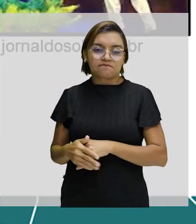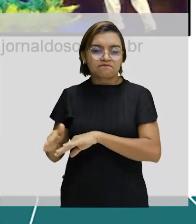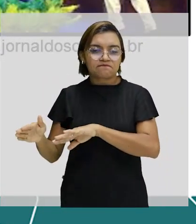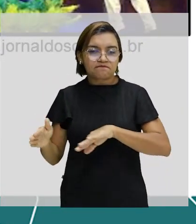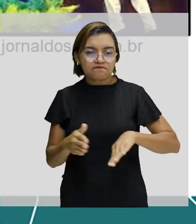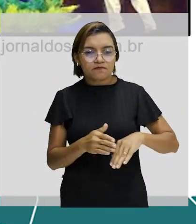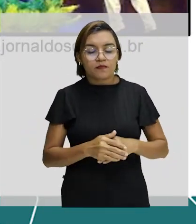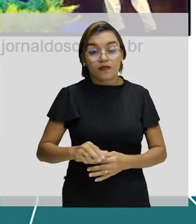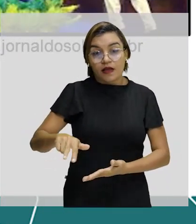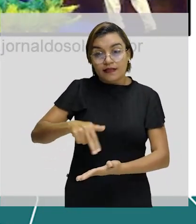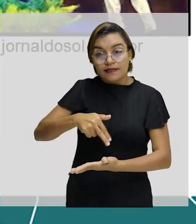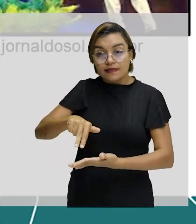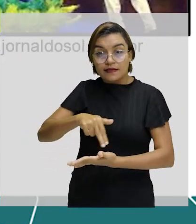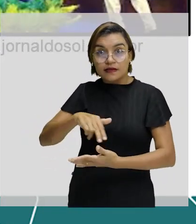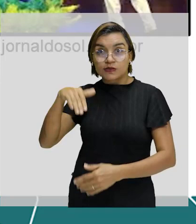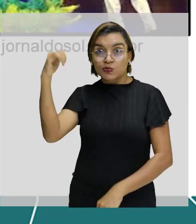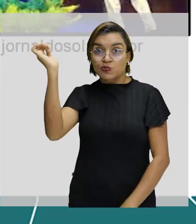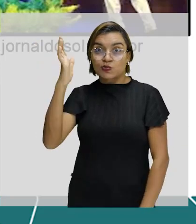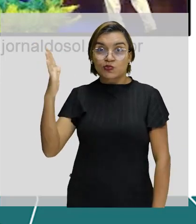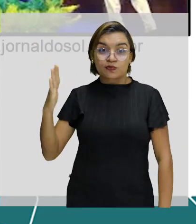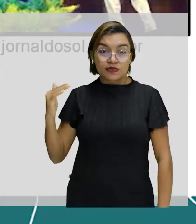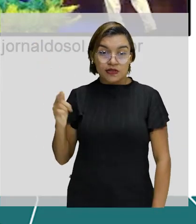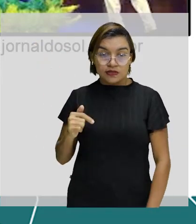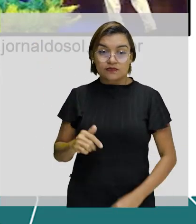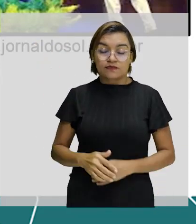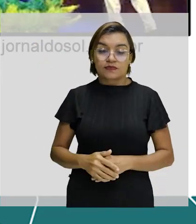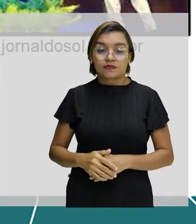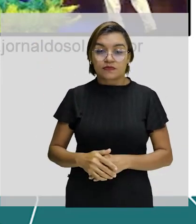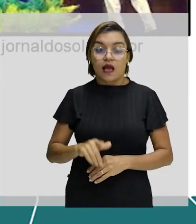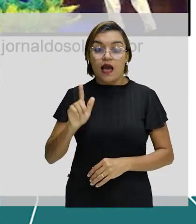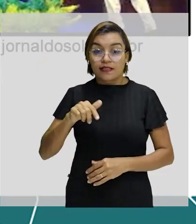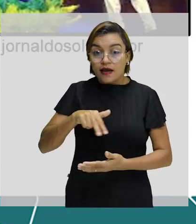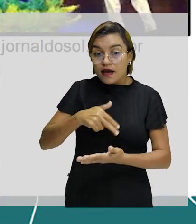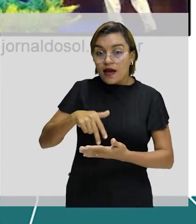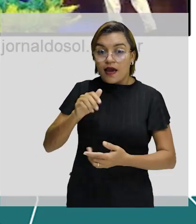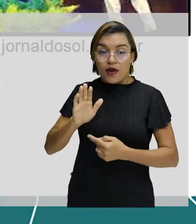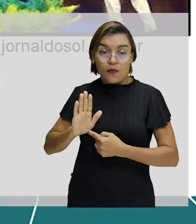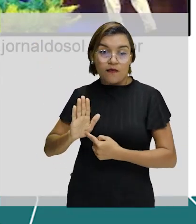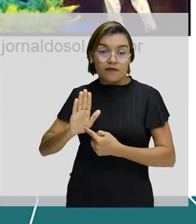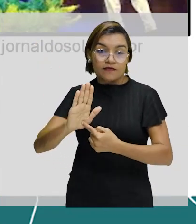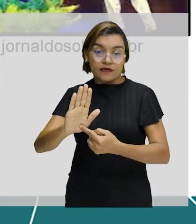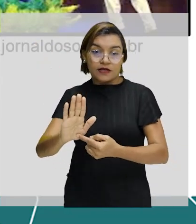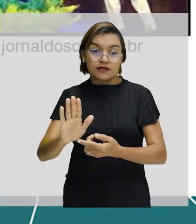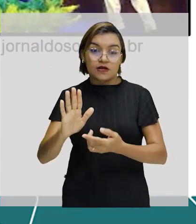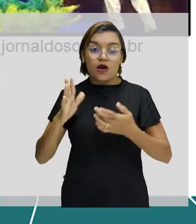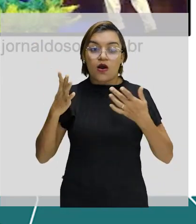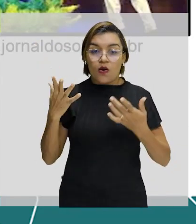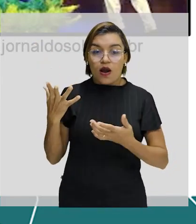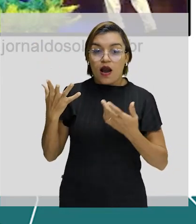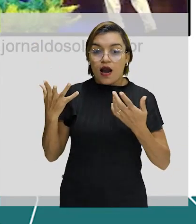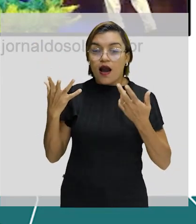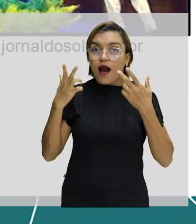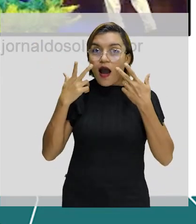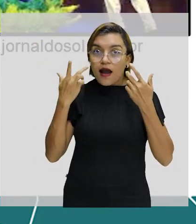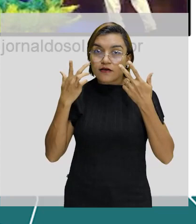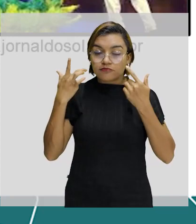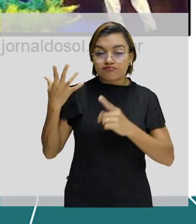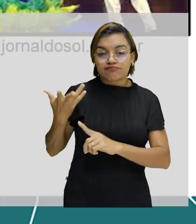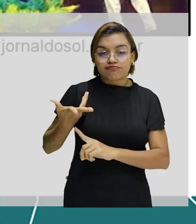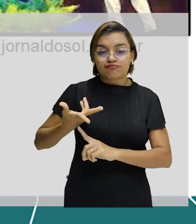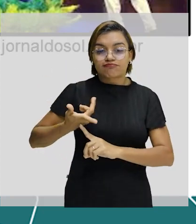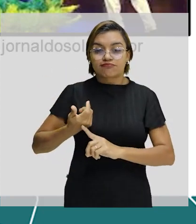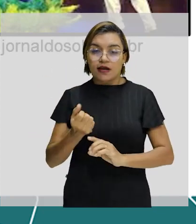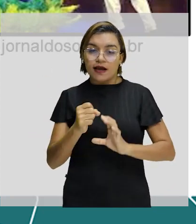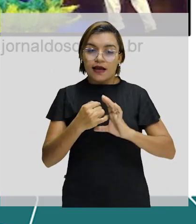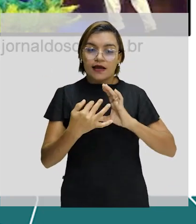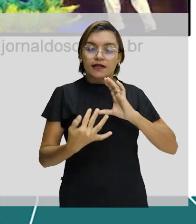Brasil. A dança é uma manifestação artística que caracteriza-se pelo uso do corpo